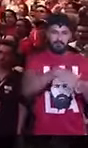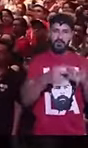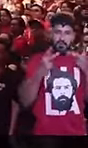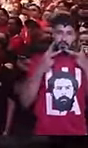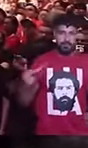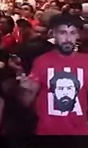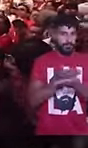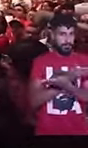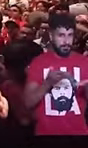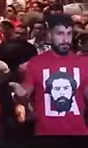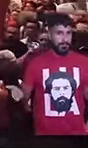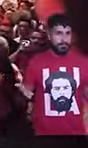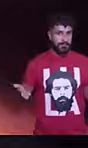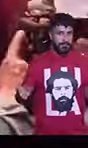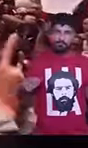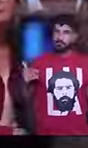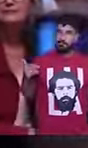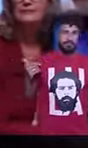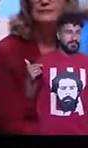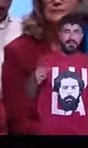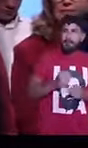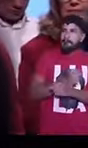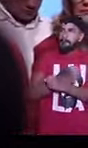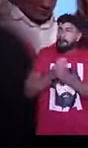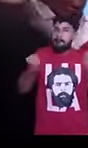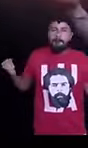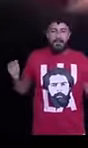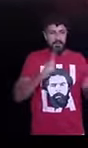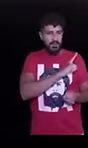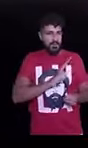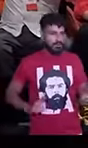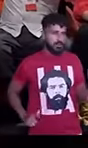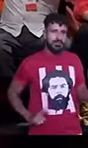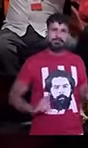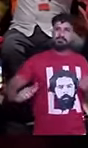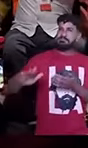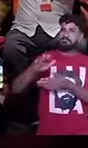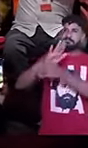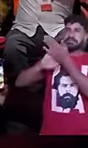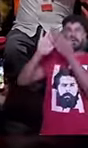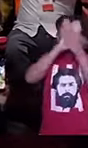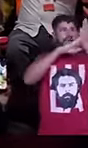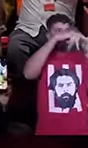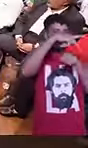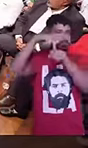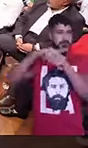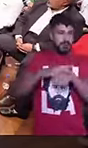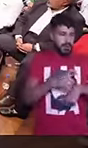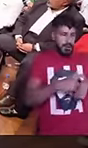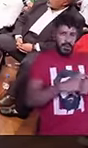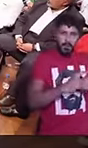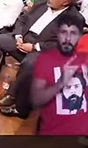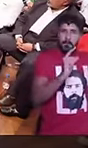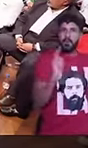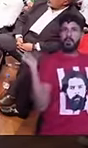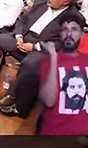para vocês que não tem nenhum governo e nenhum país que em tão pouco tempo